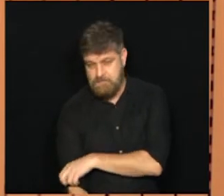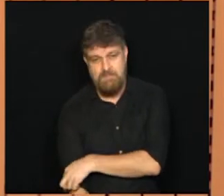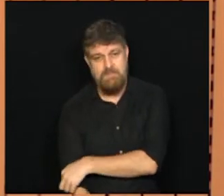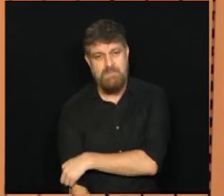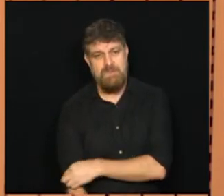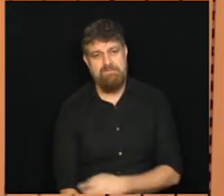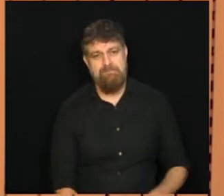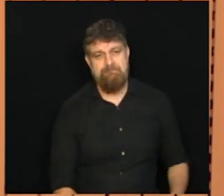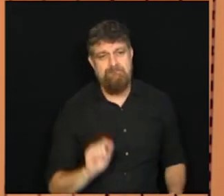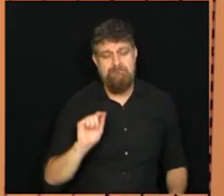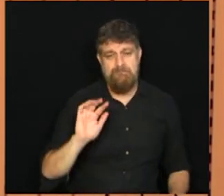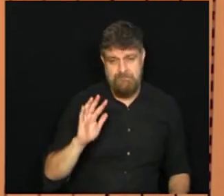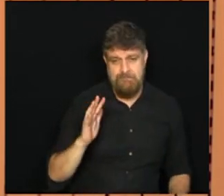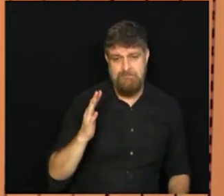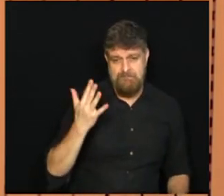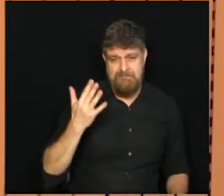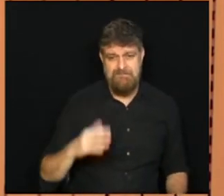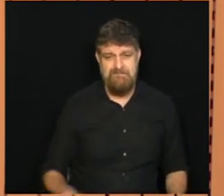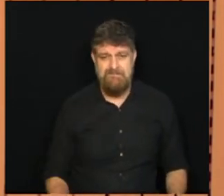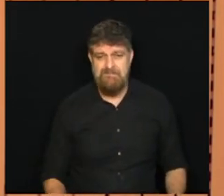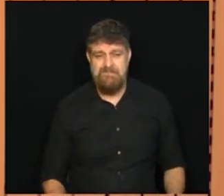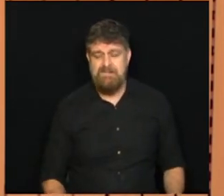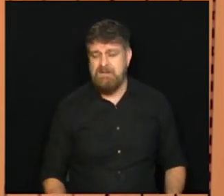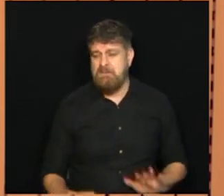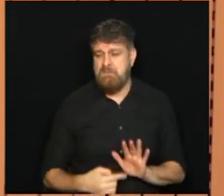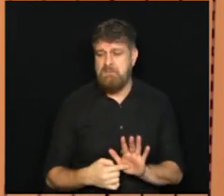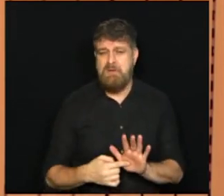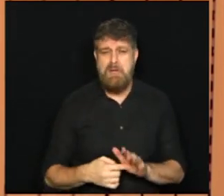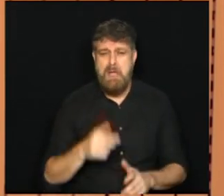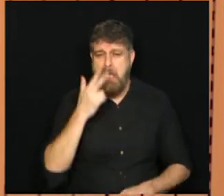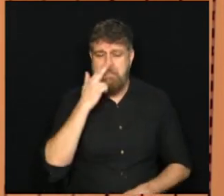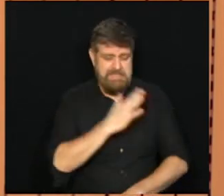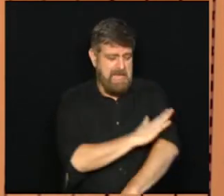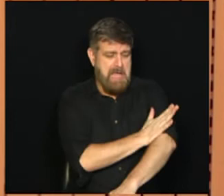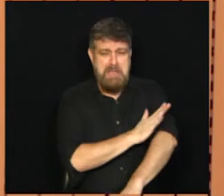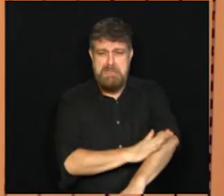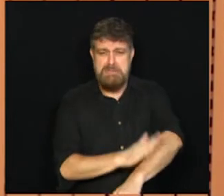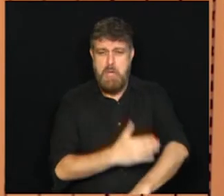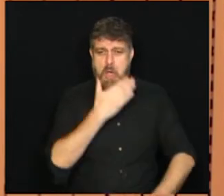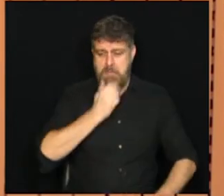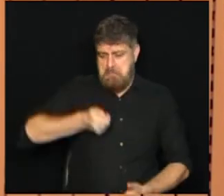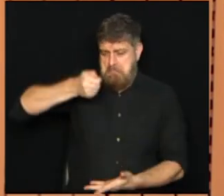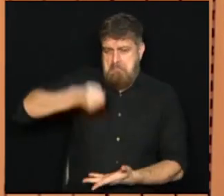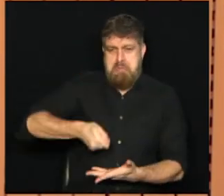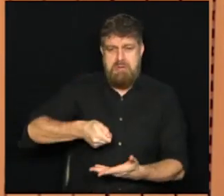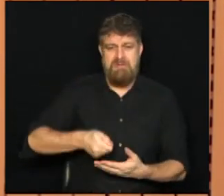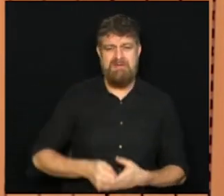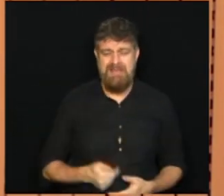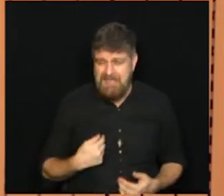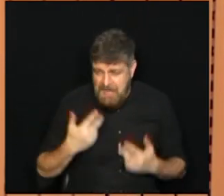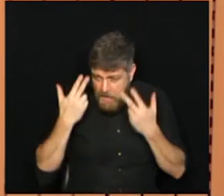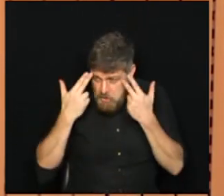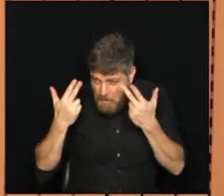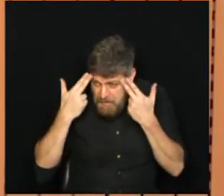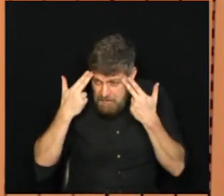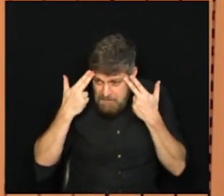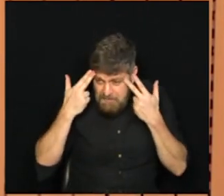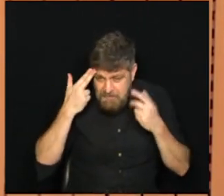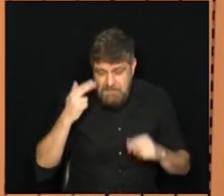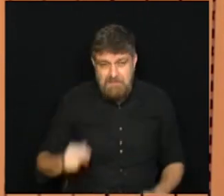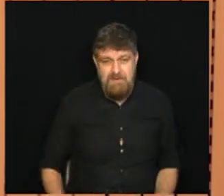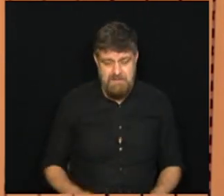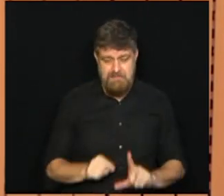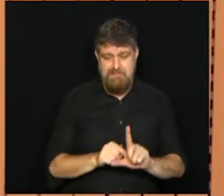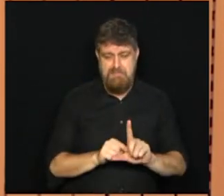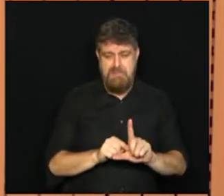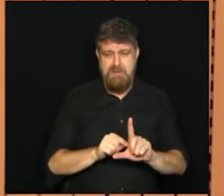Isso que está acontecendo, né, essa naturalização do racismo, do machismo, ela tem crescido, inclusive, dentro